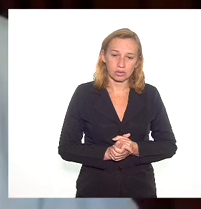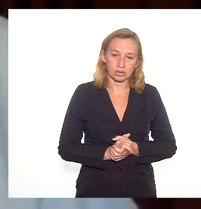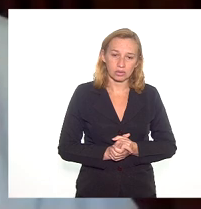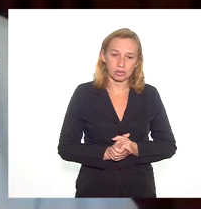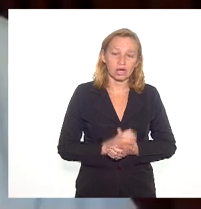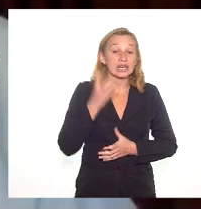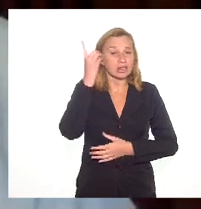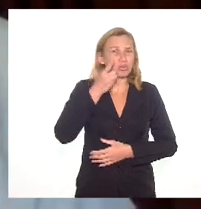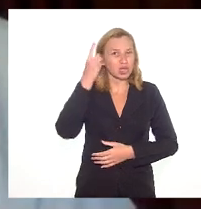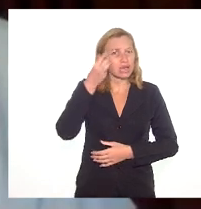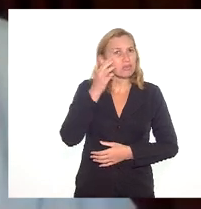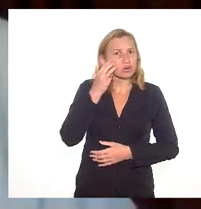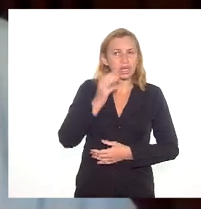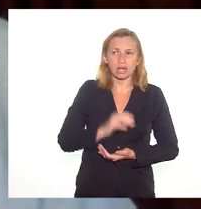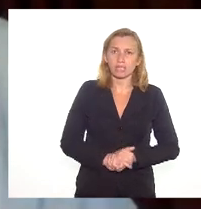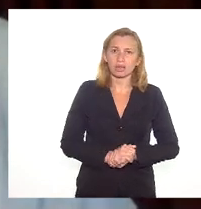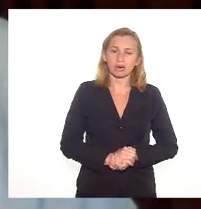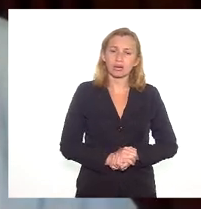Deputado Valdec,